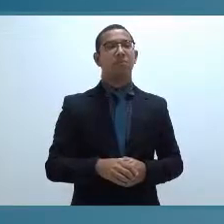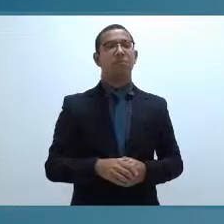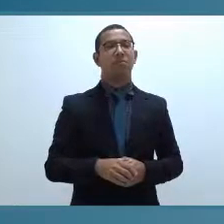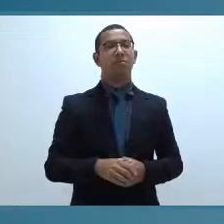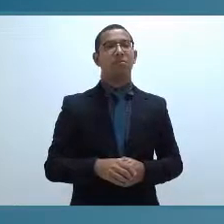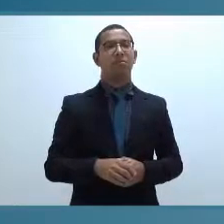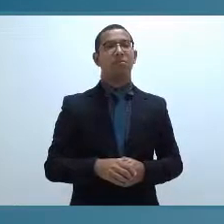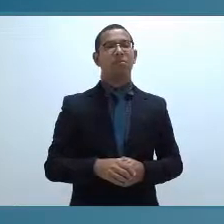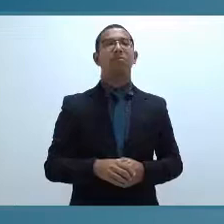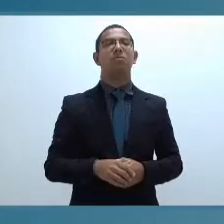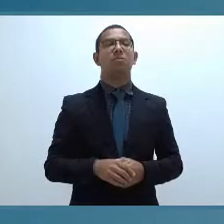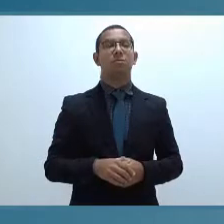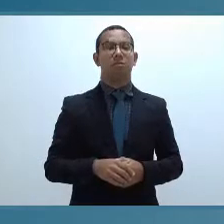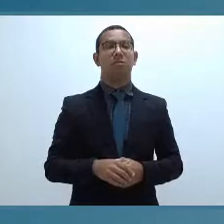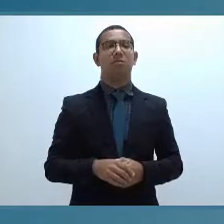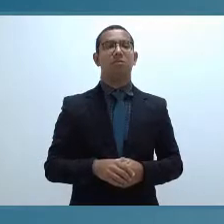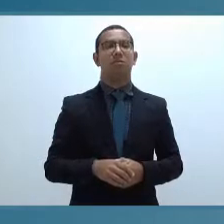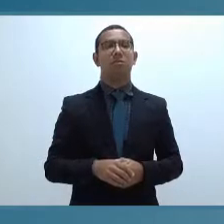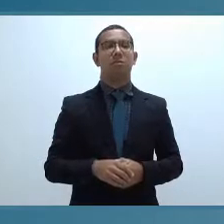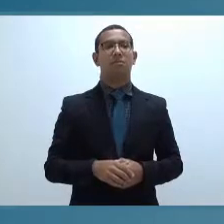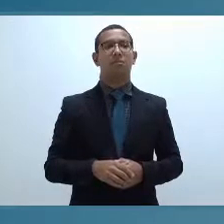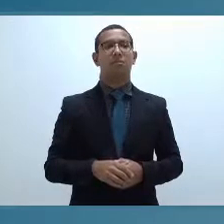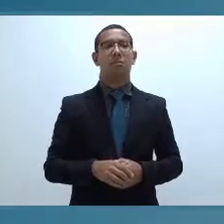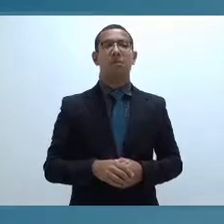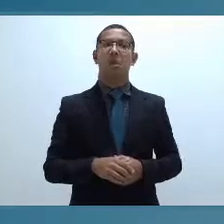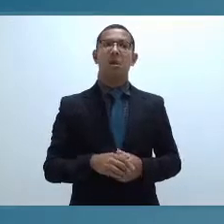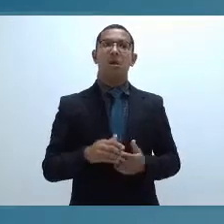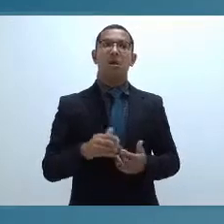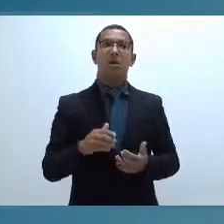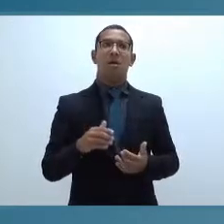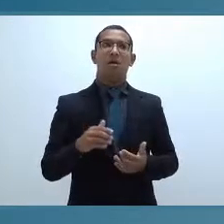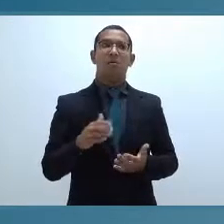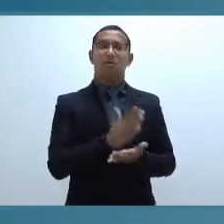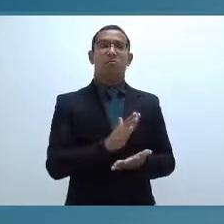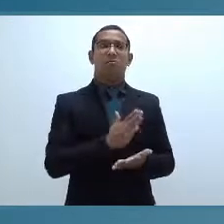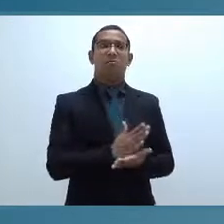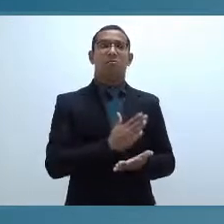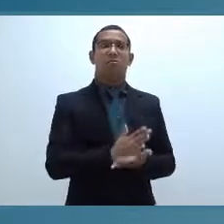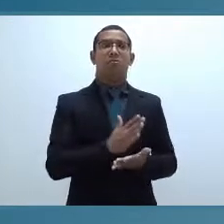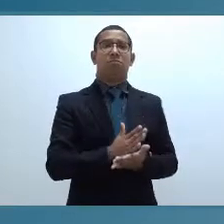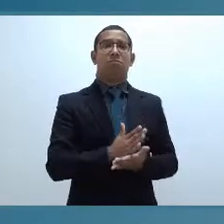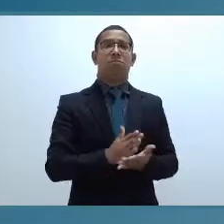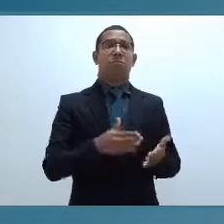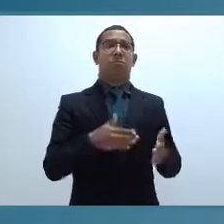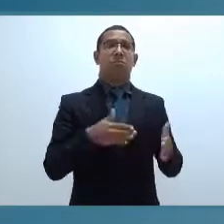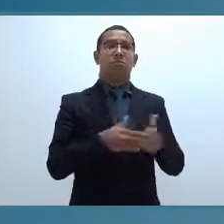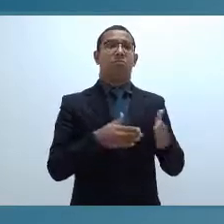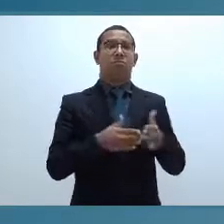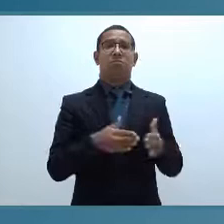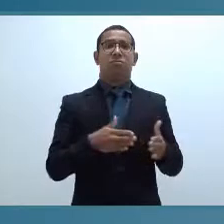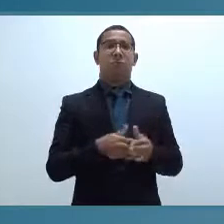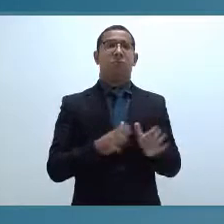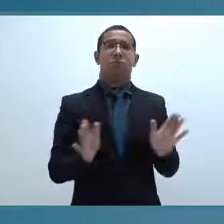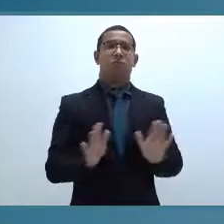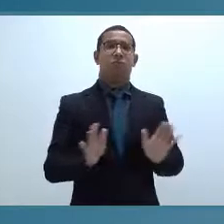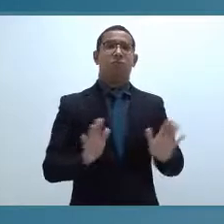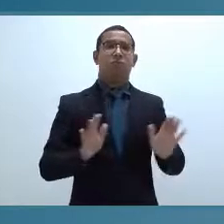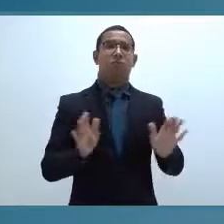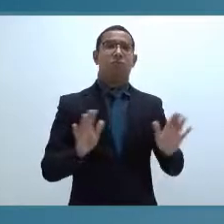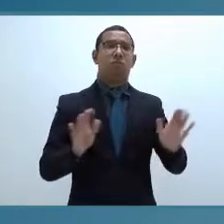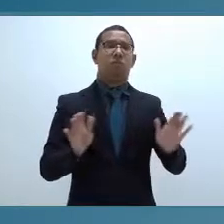este órgão correcional, né, não tem nada a opor ao pedido formulado pela magistrada requerente, com fulcro